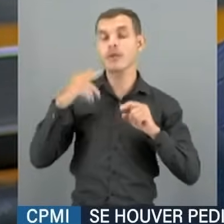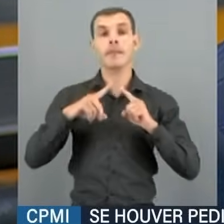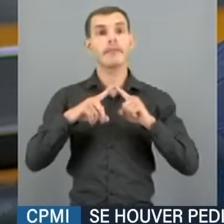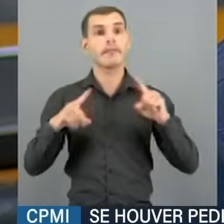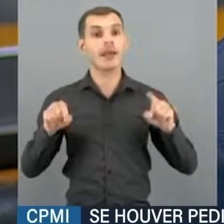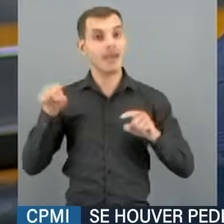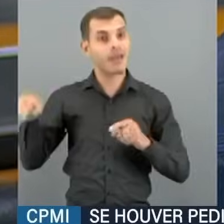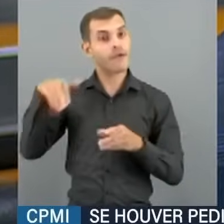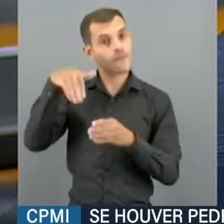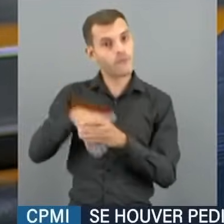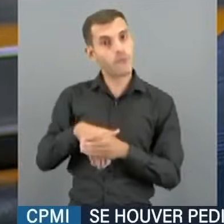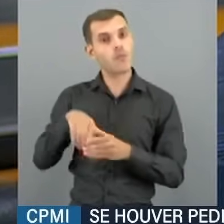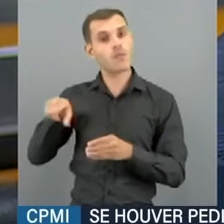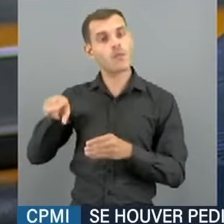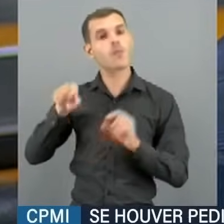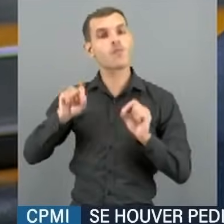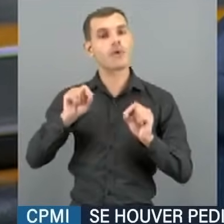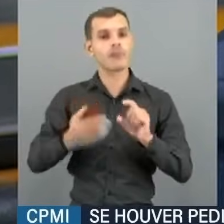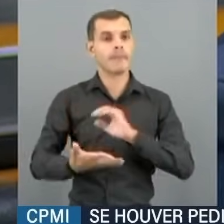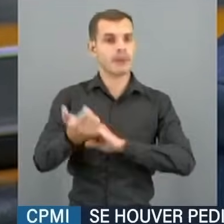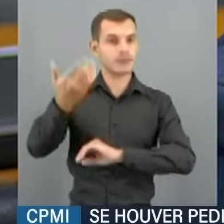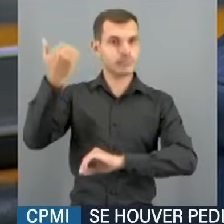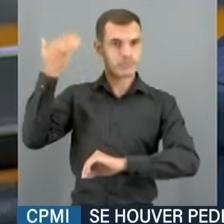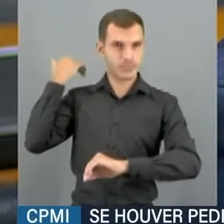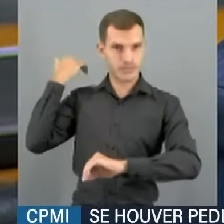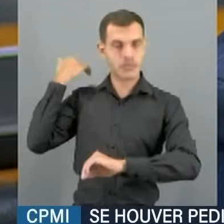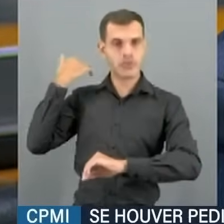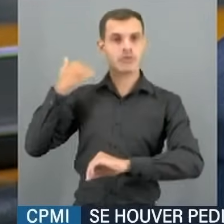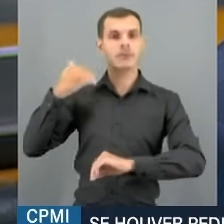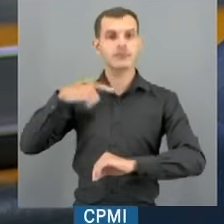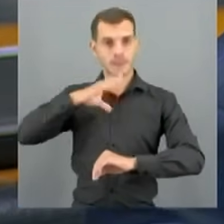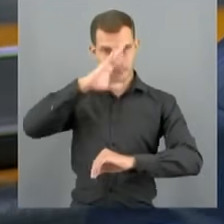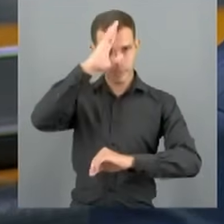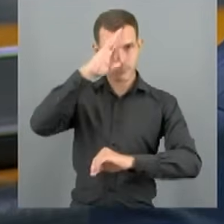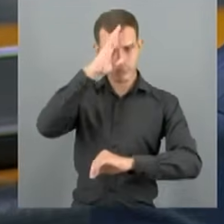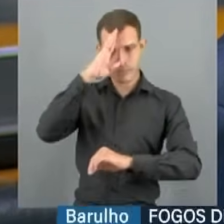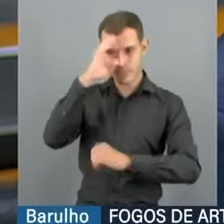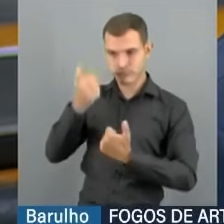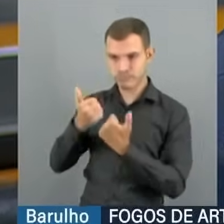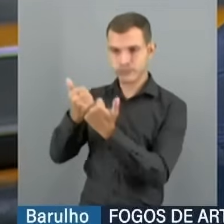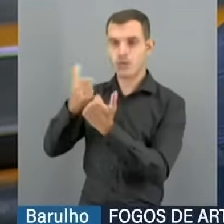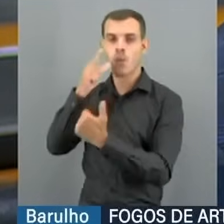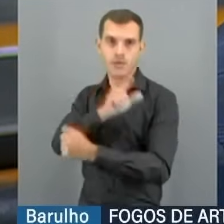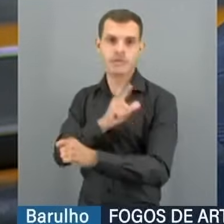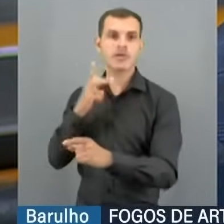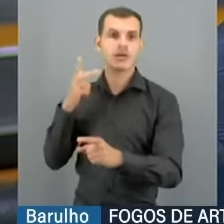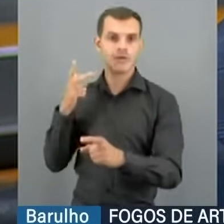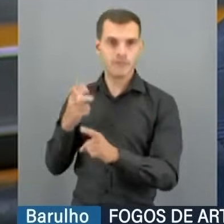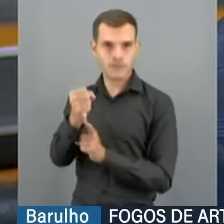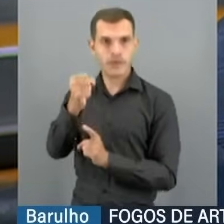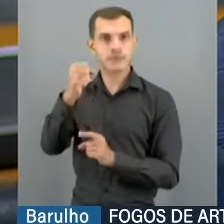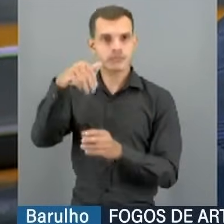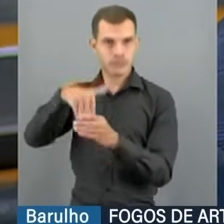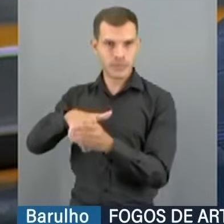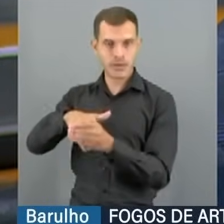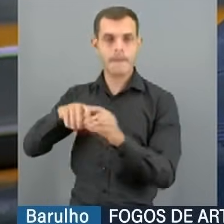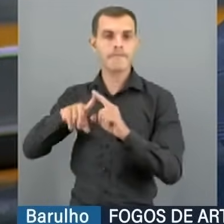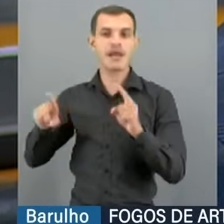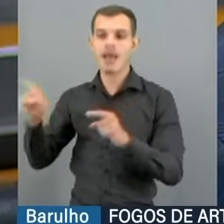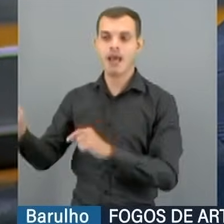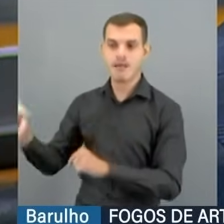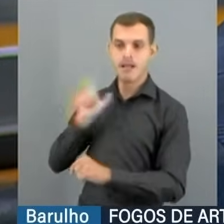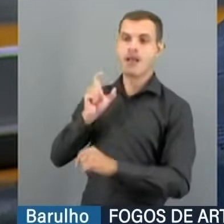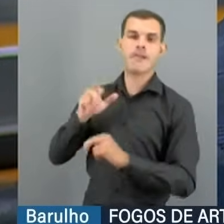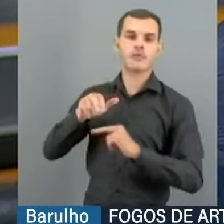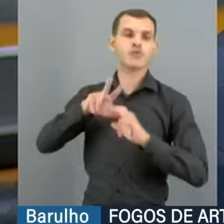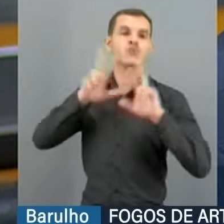foi eleita na sombra de Jair Messias Bolsonaro. E ela, para me responder, me agrediu dizendo que sobre a minha sobrancelha.